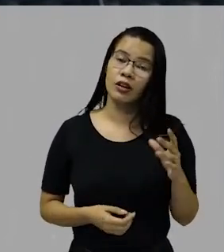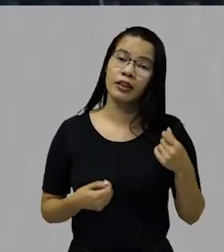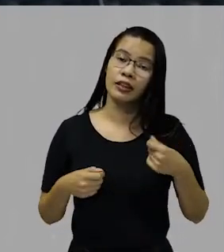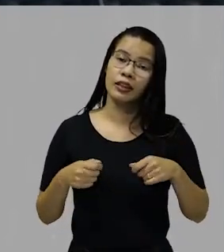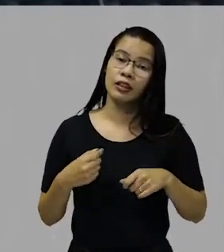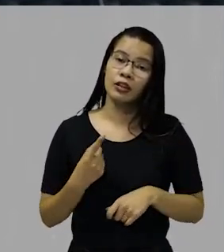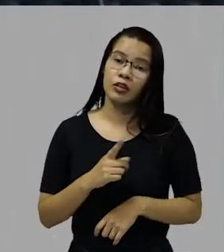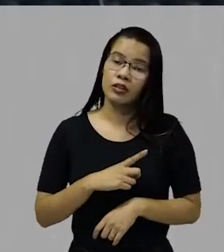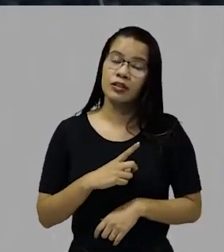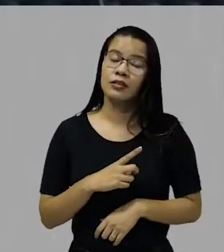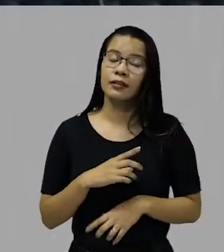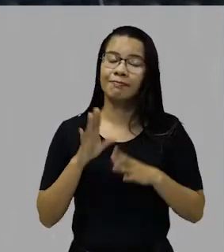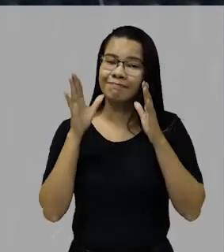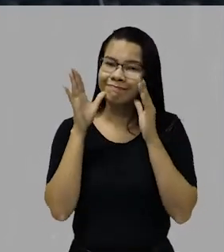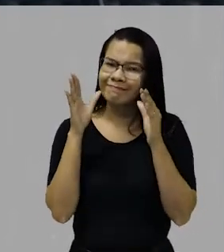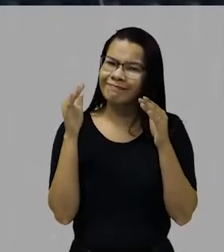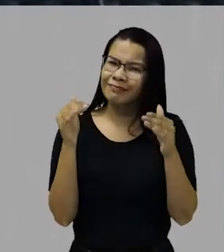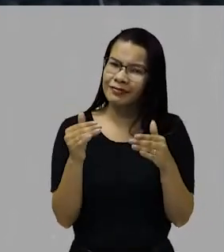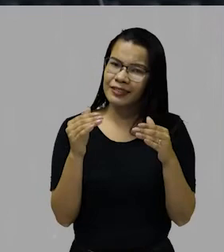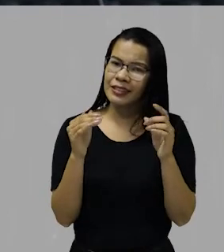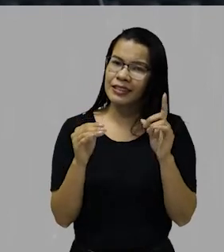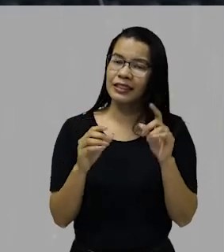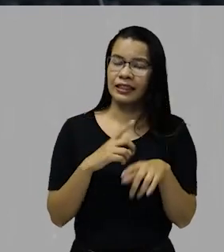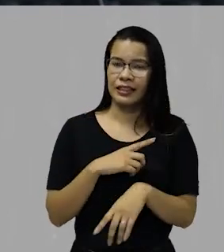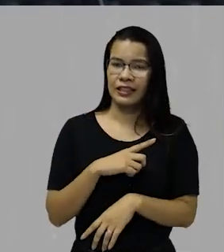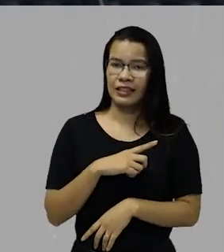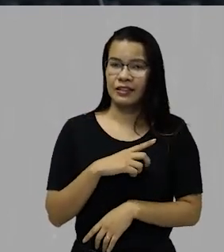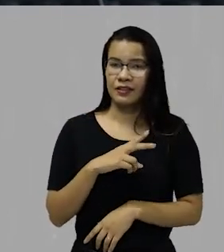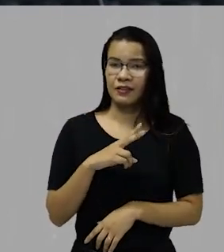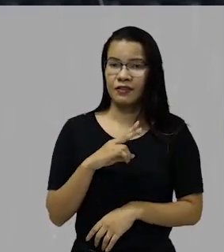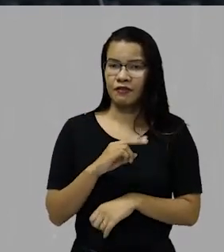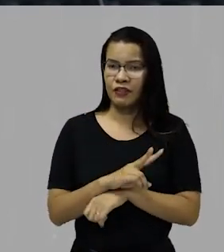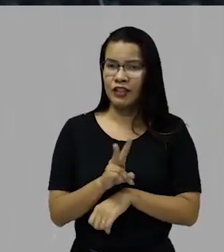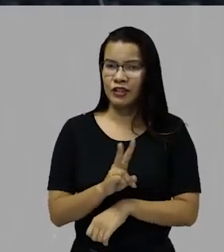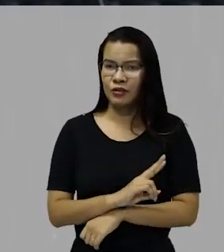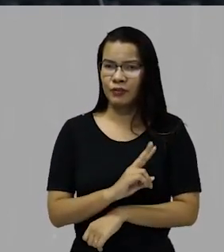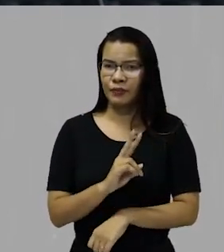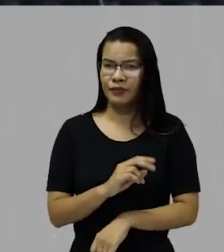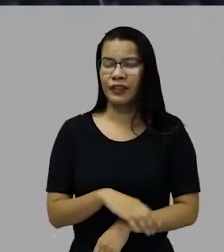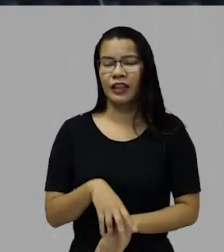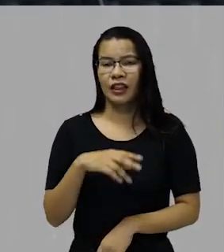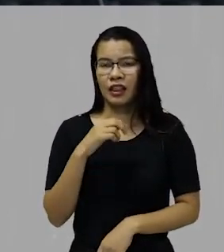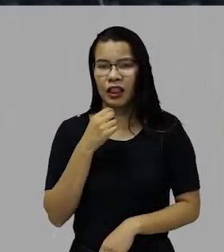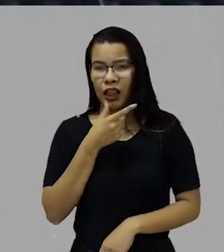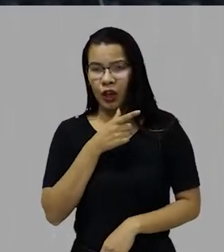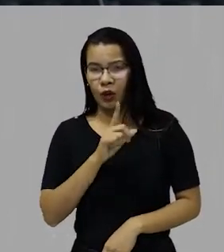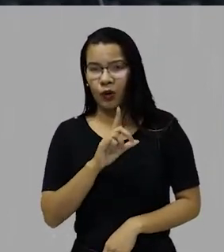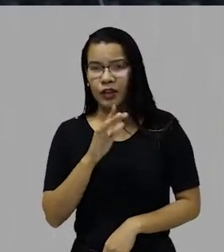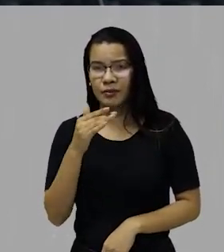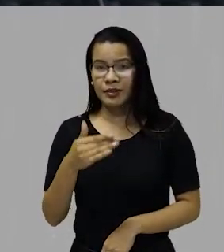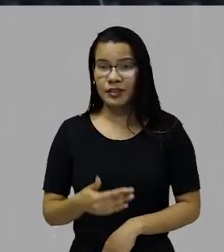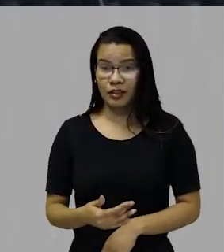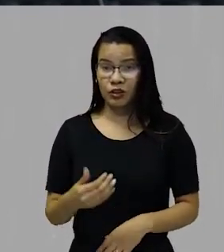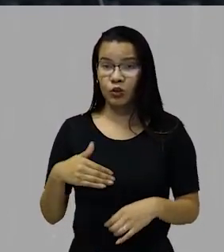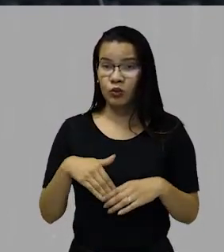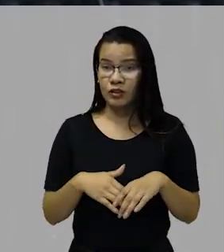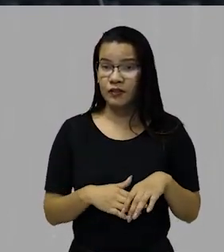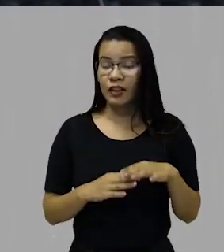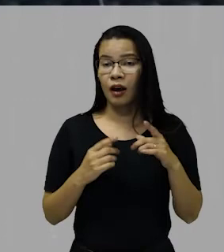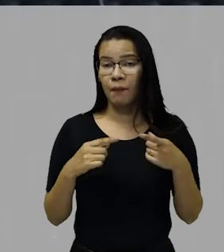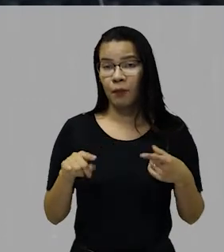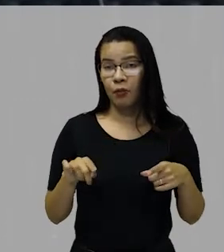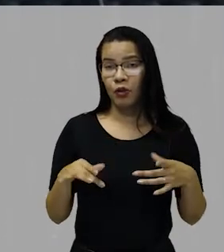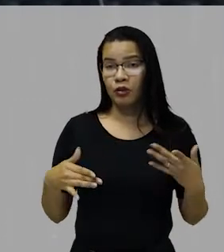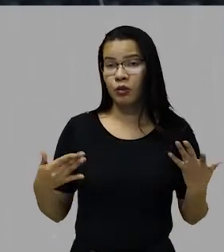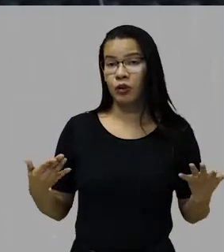nós temos que atentar para o seguinte: existem vícios de linguagem presentes inclusive na música, tá? Então, quando a gente